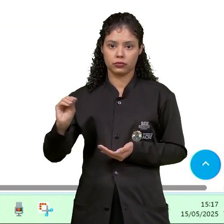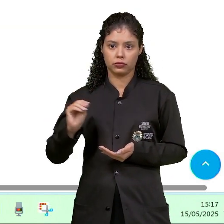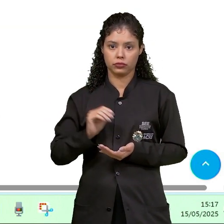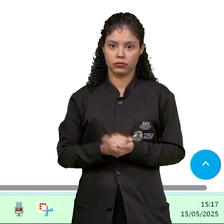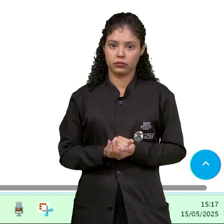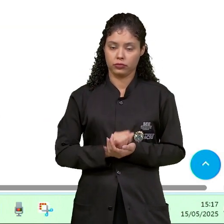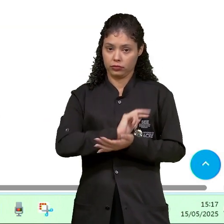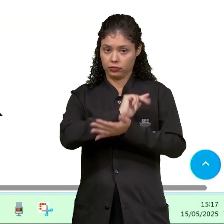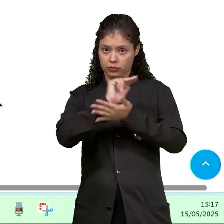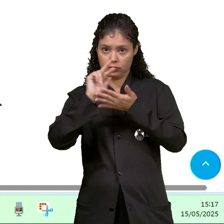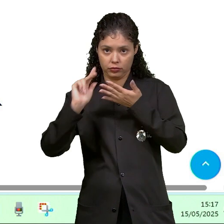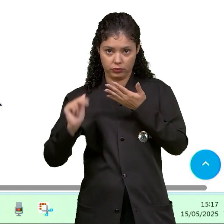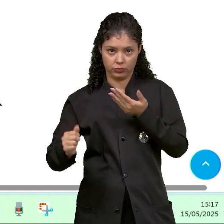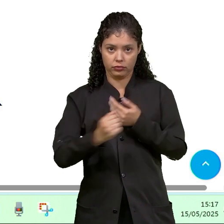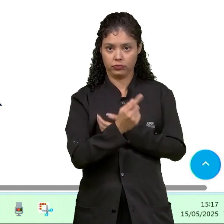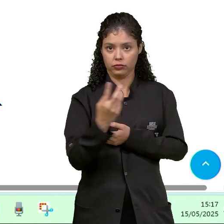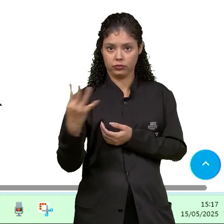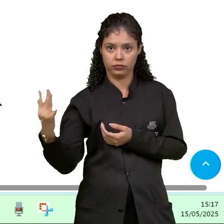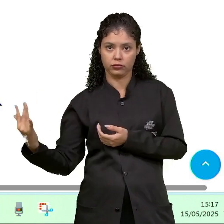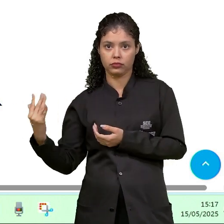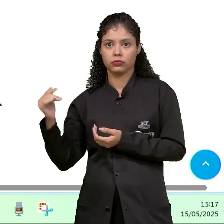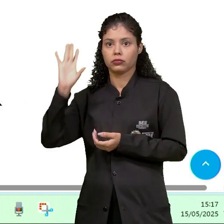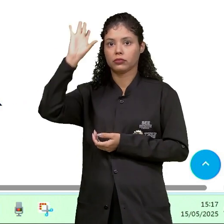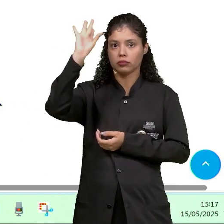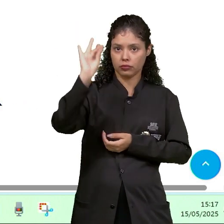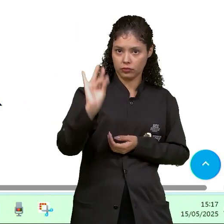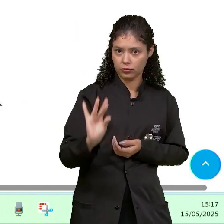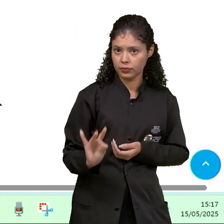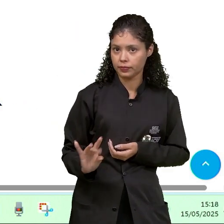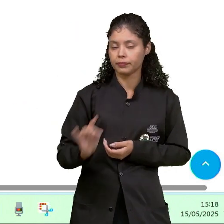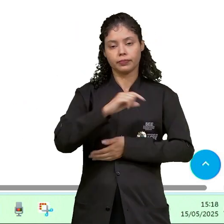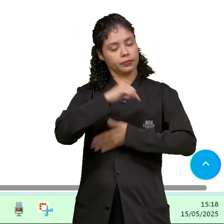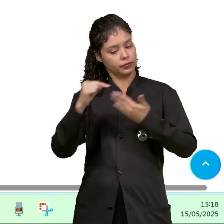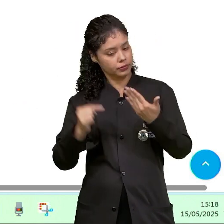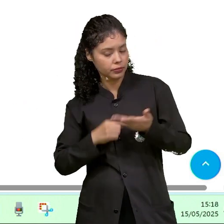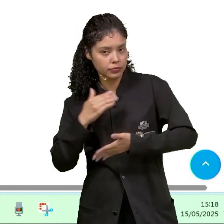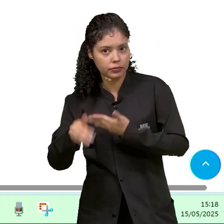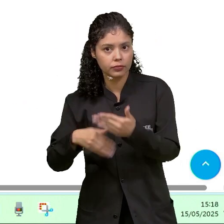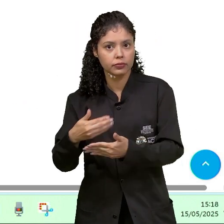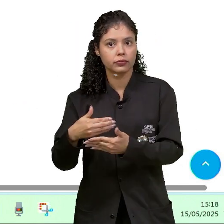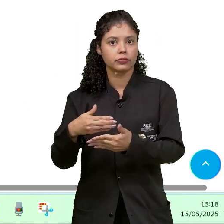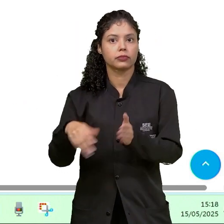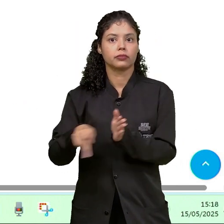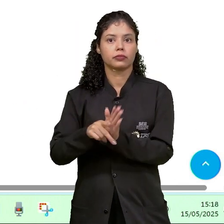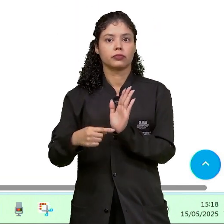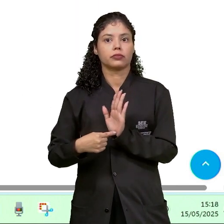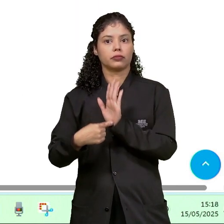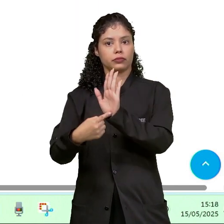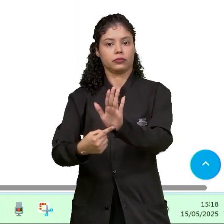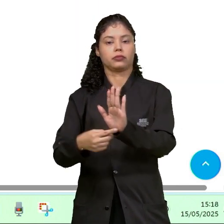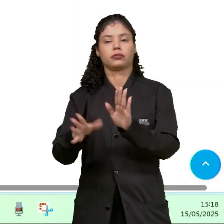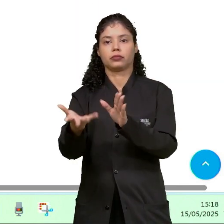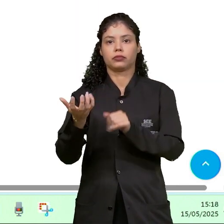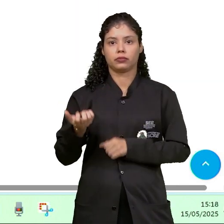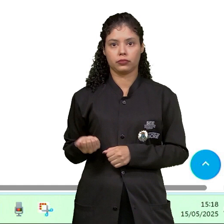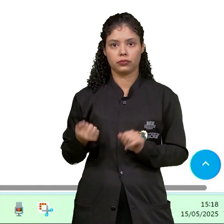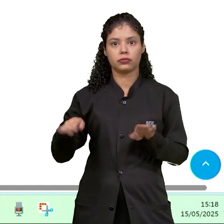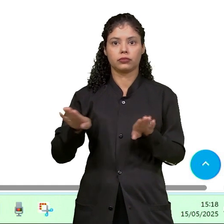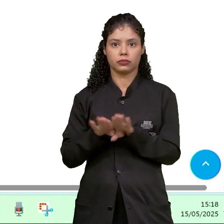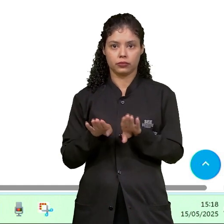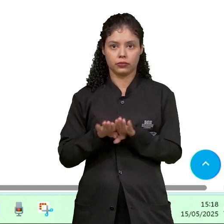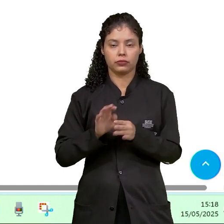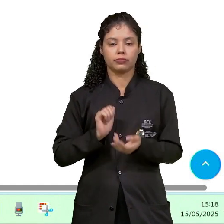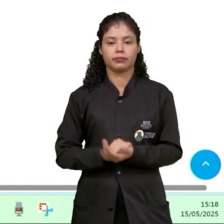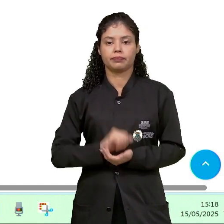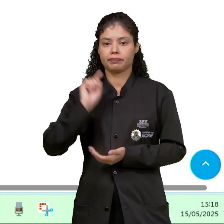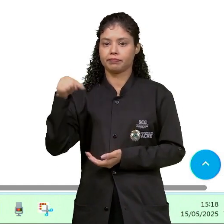um gráfico, né, de cada tipo de processo que eu mandei e o que recebi também. E o próximo aqui